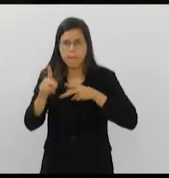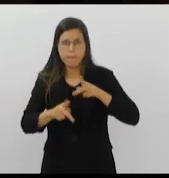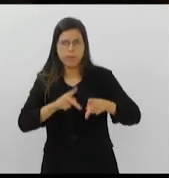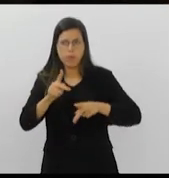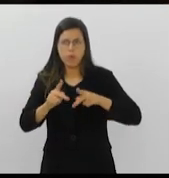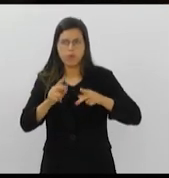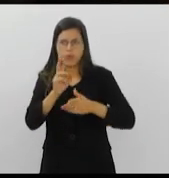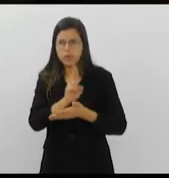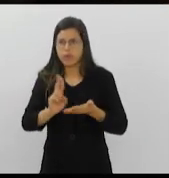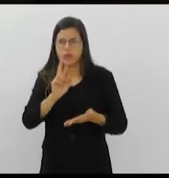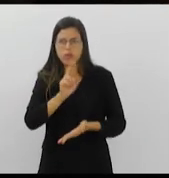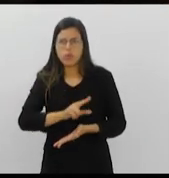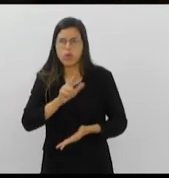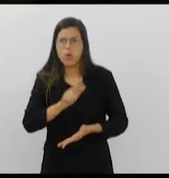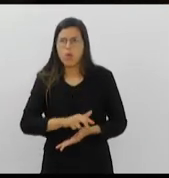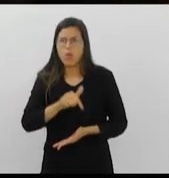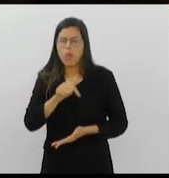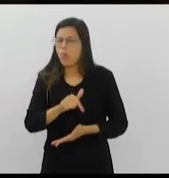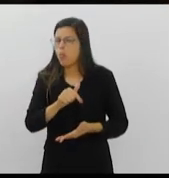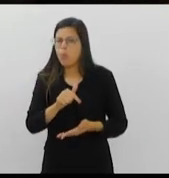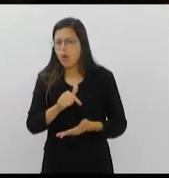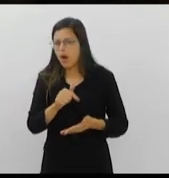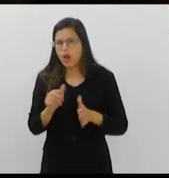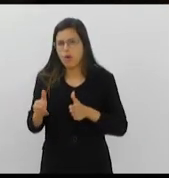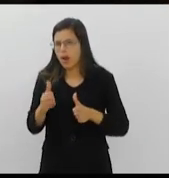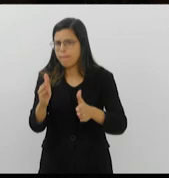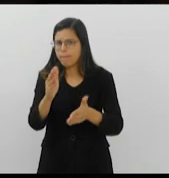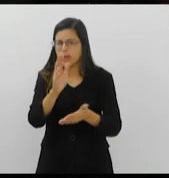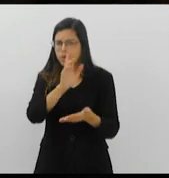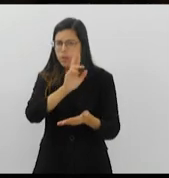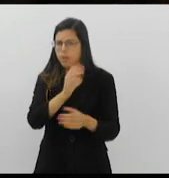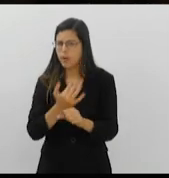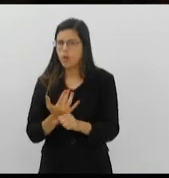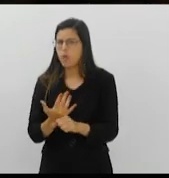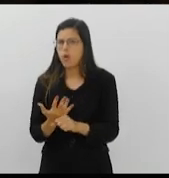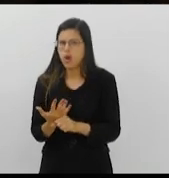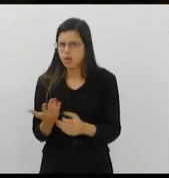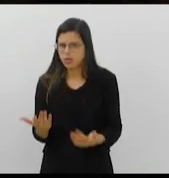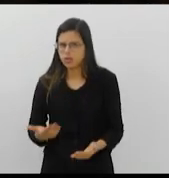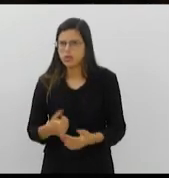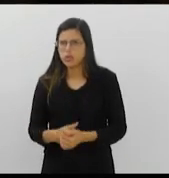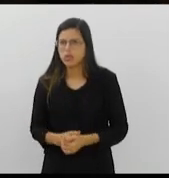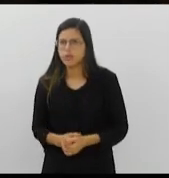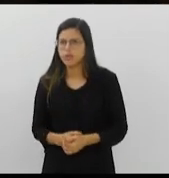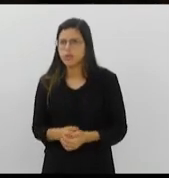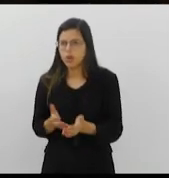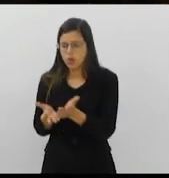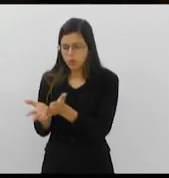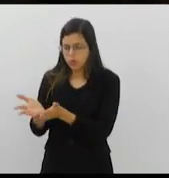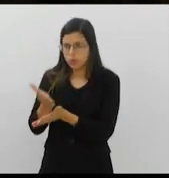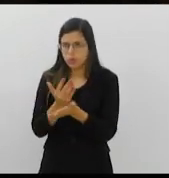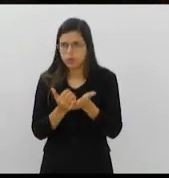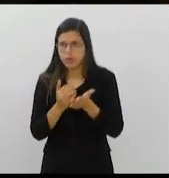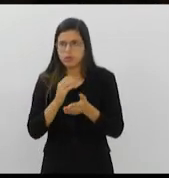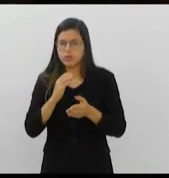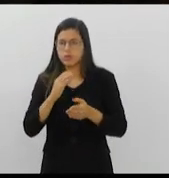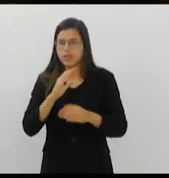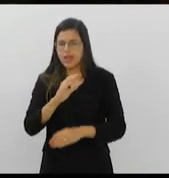o caminho para a universidade, para a UERJ seguir o caminho que vem trilhando. Segundo dados da própria